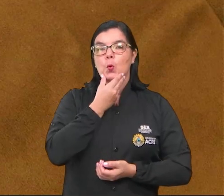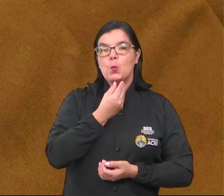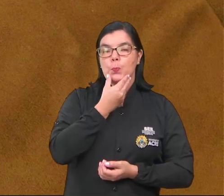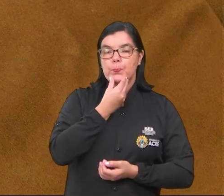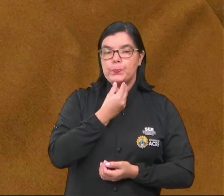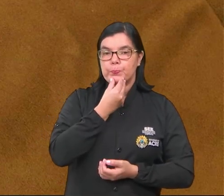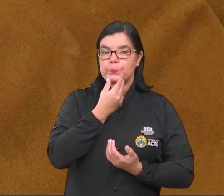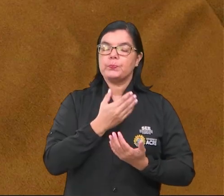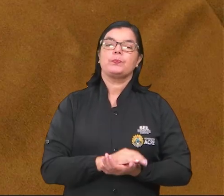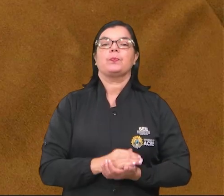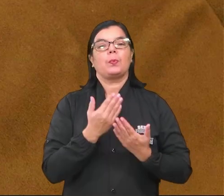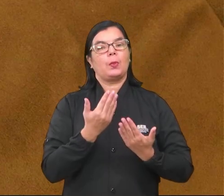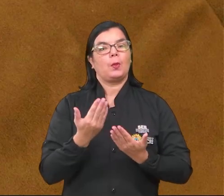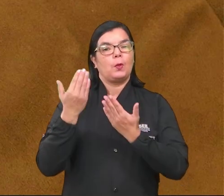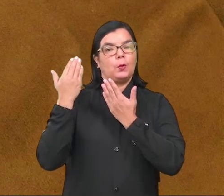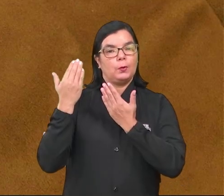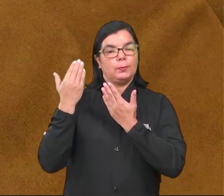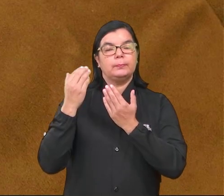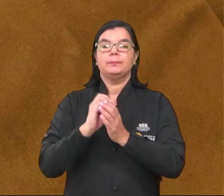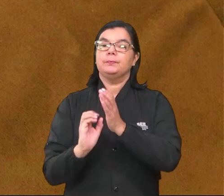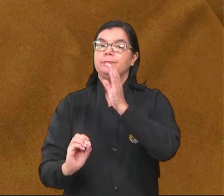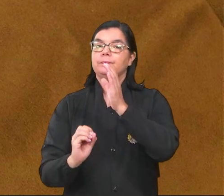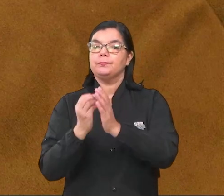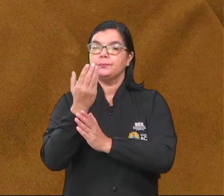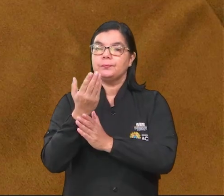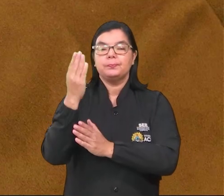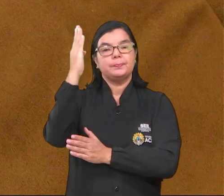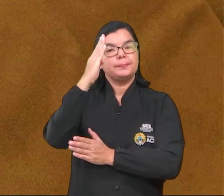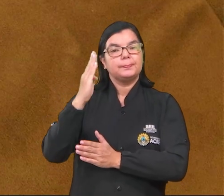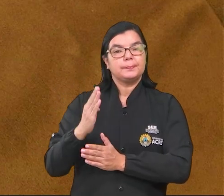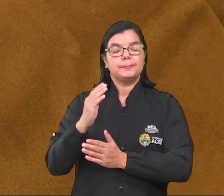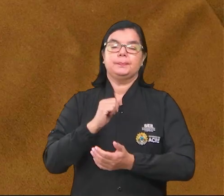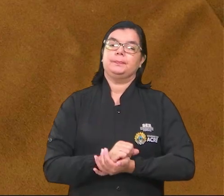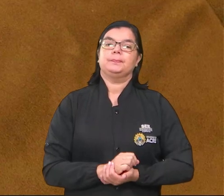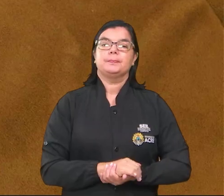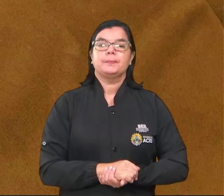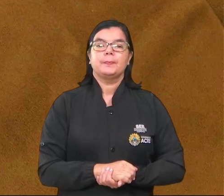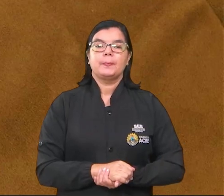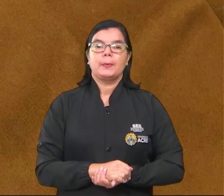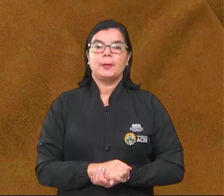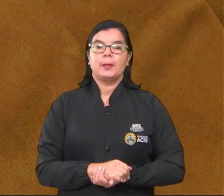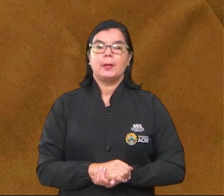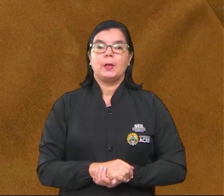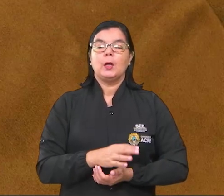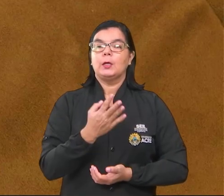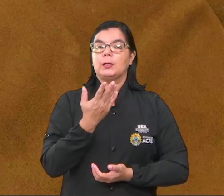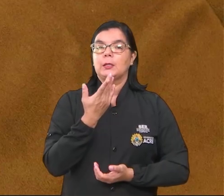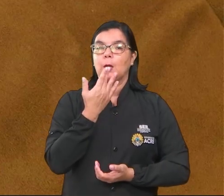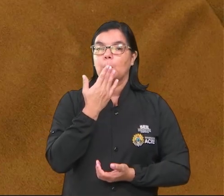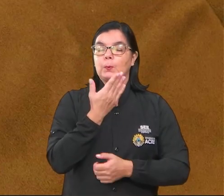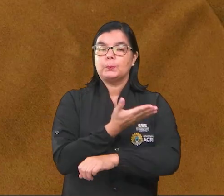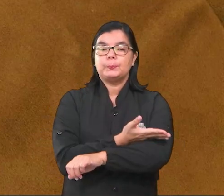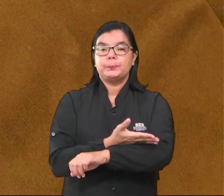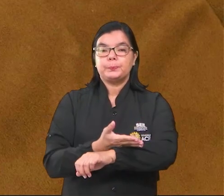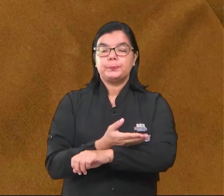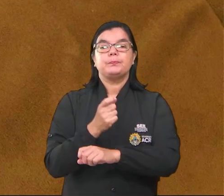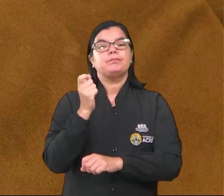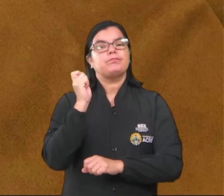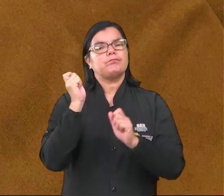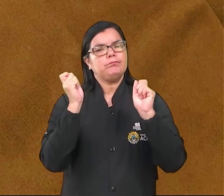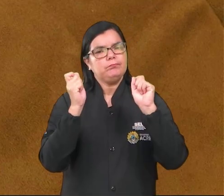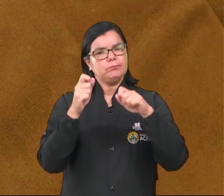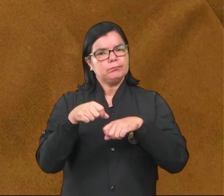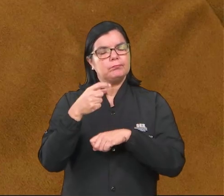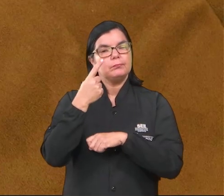Freire, As Origens do Brasil. E aqui no destaque, na cor branca, vocês podem